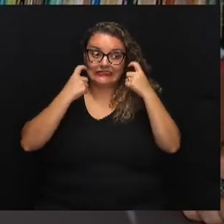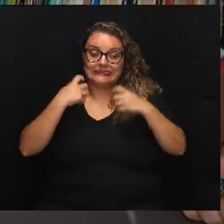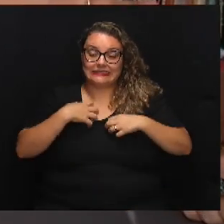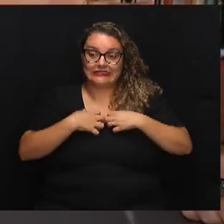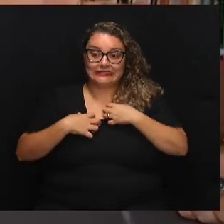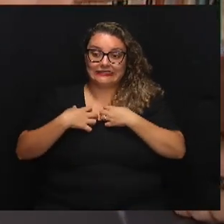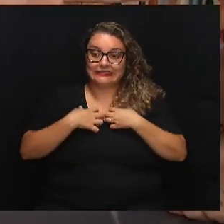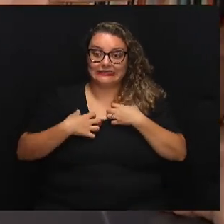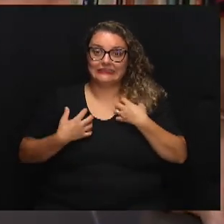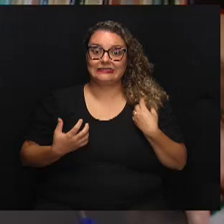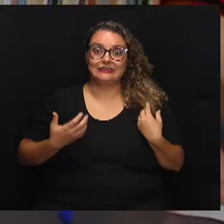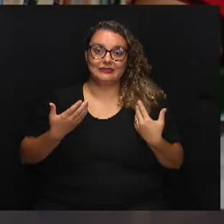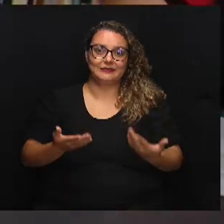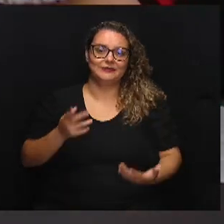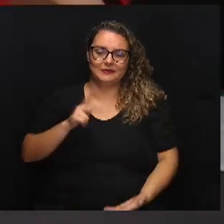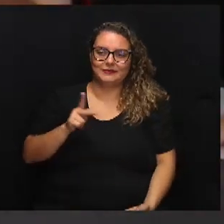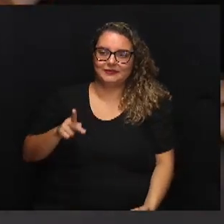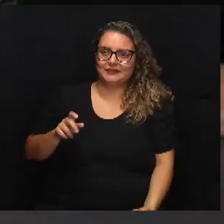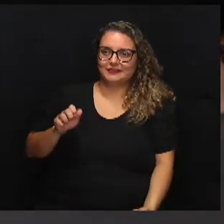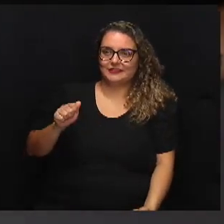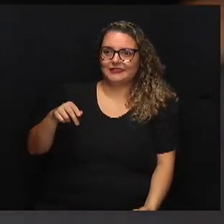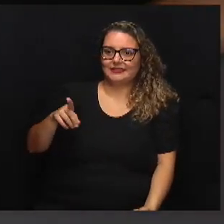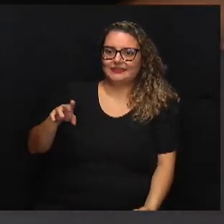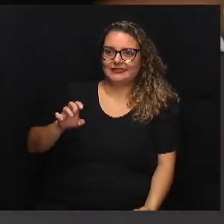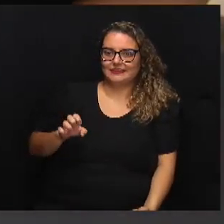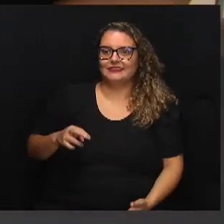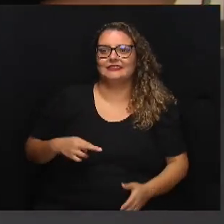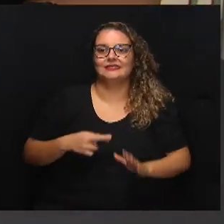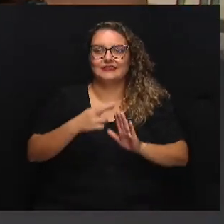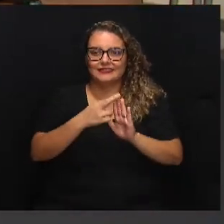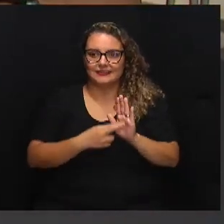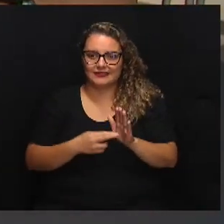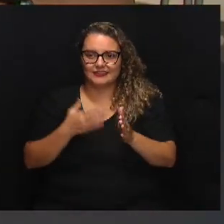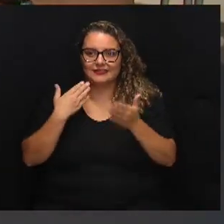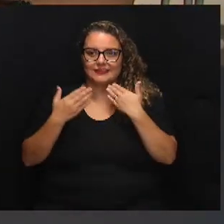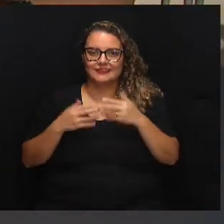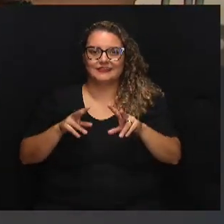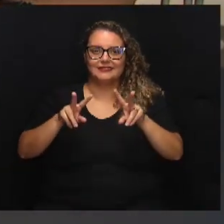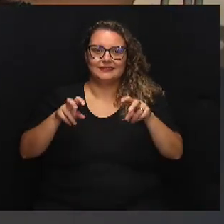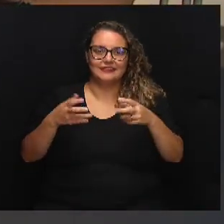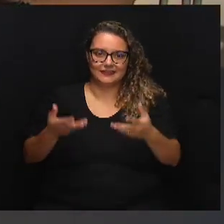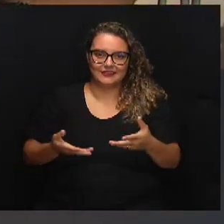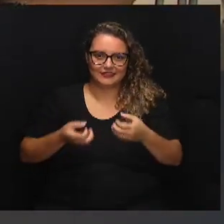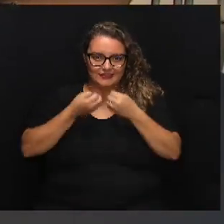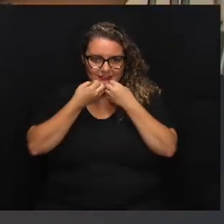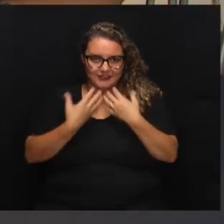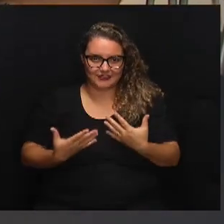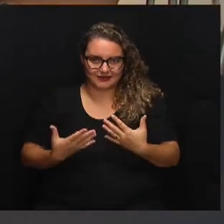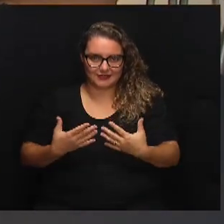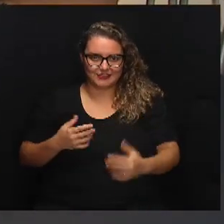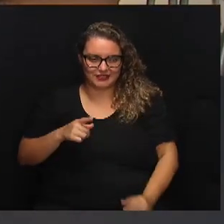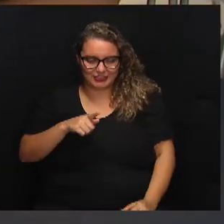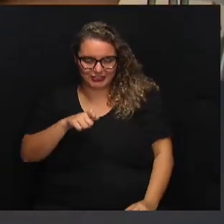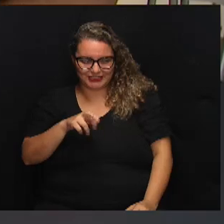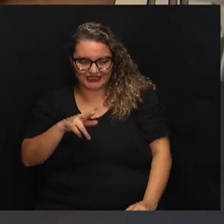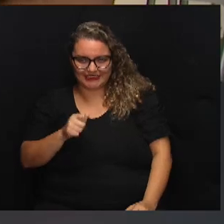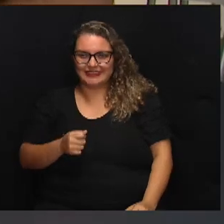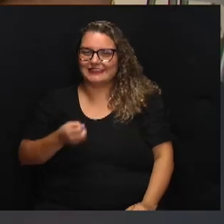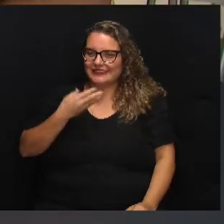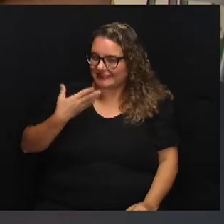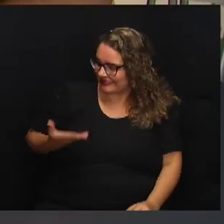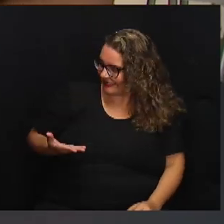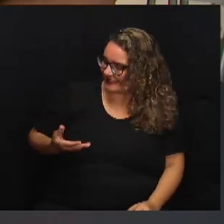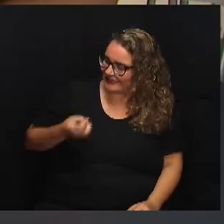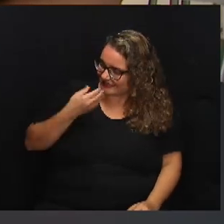preocupadas. Com o professor André, professor de redação, para falar justamente sobre isso. Tudo bem, Xará? Tudo bem, meu Xará, André? Como é que